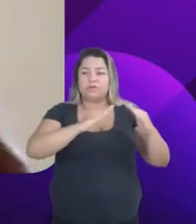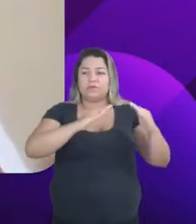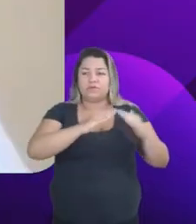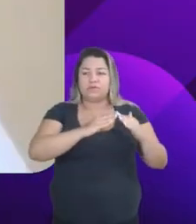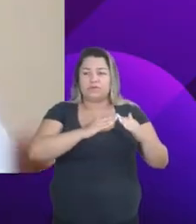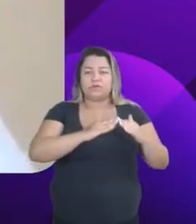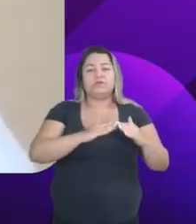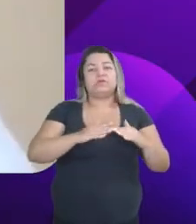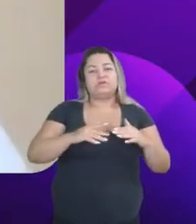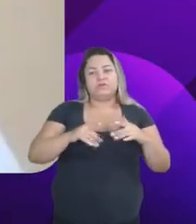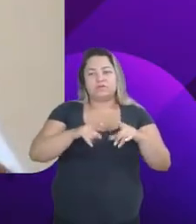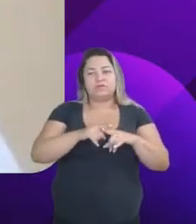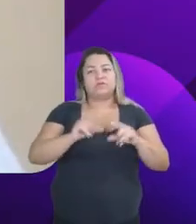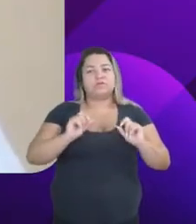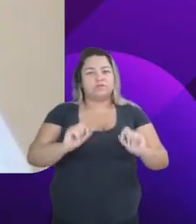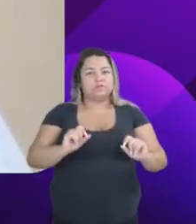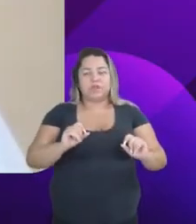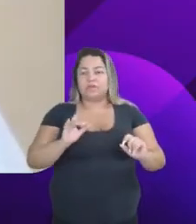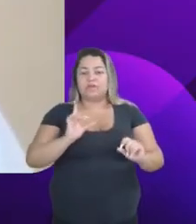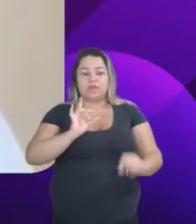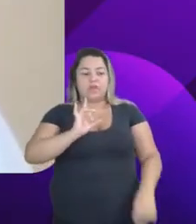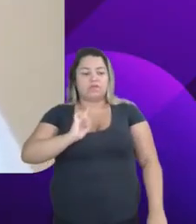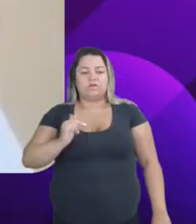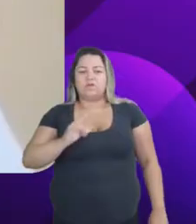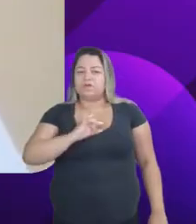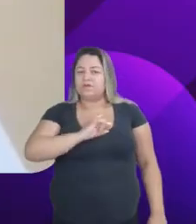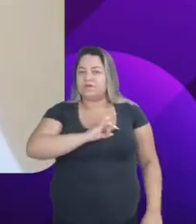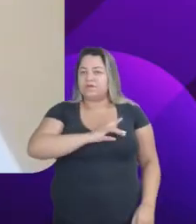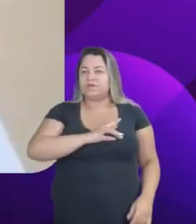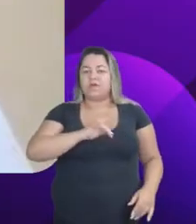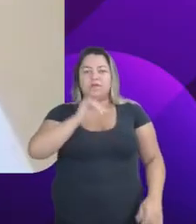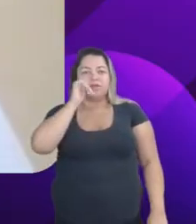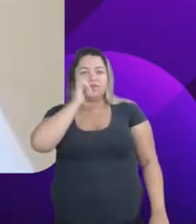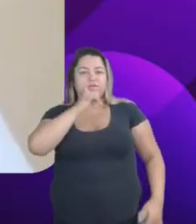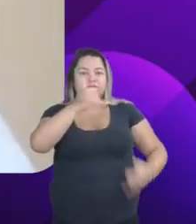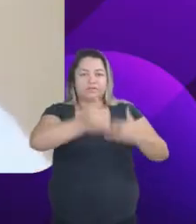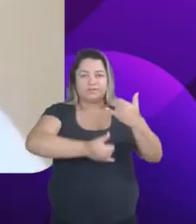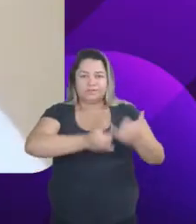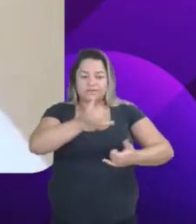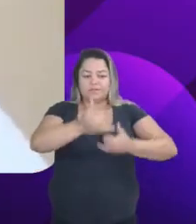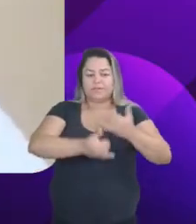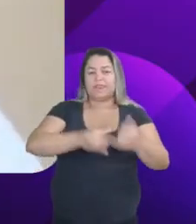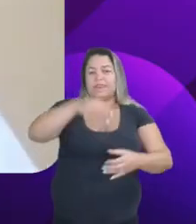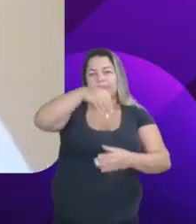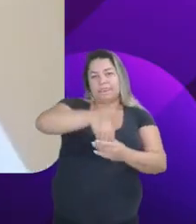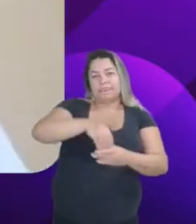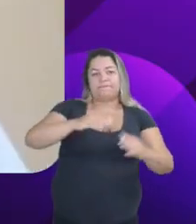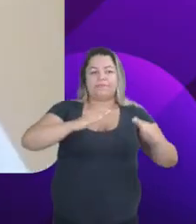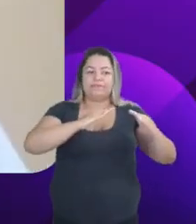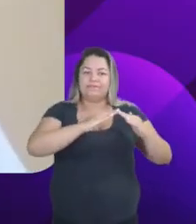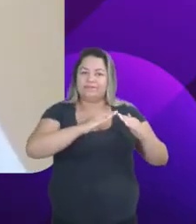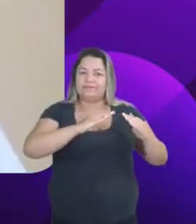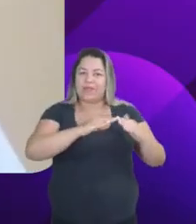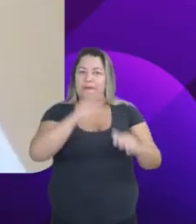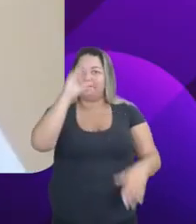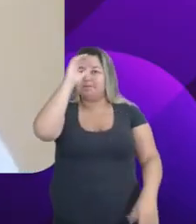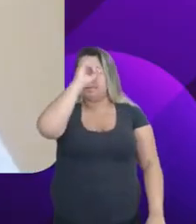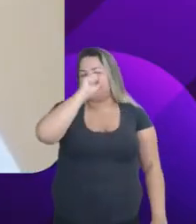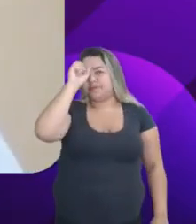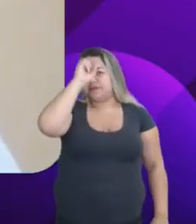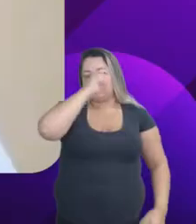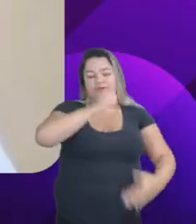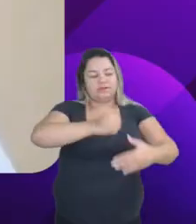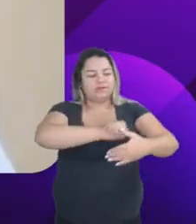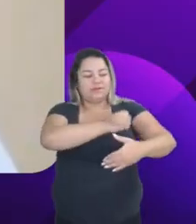se aventurarem, para eles serem destemidos. Para as meninas, brincar dentro de casa, para elas aprenderem a